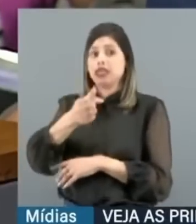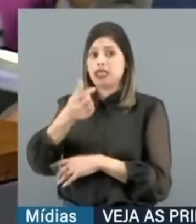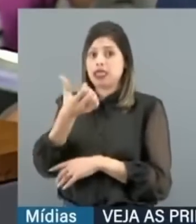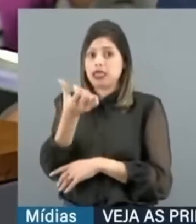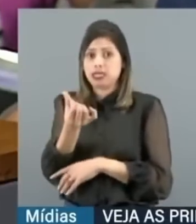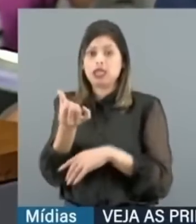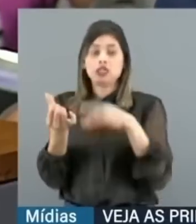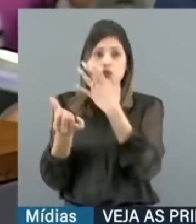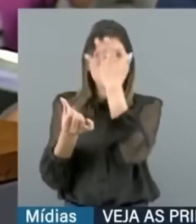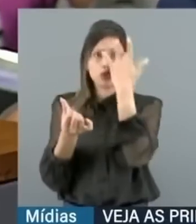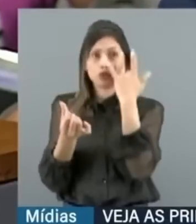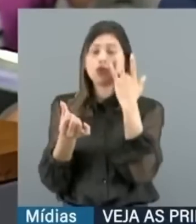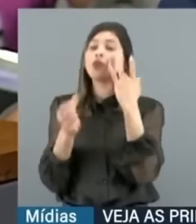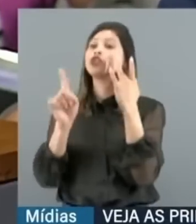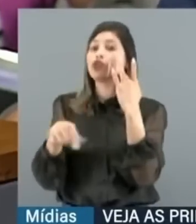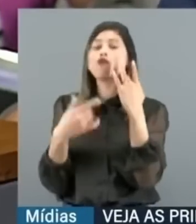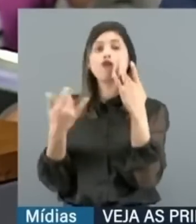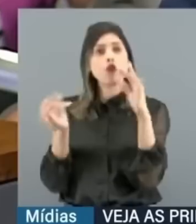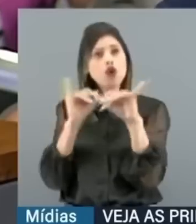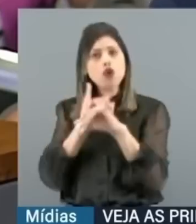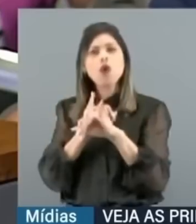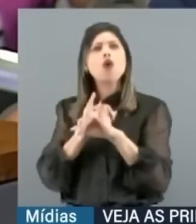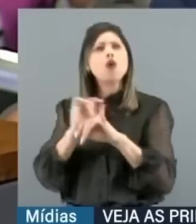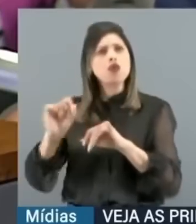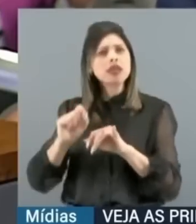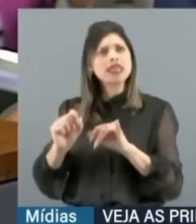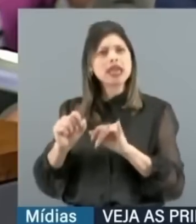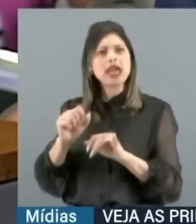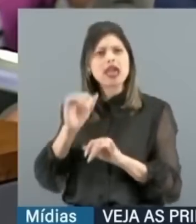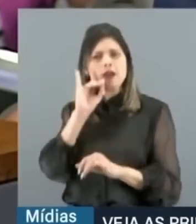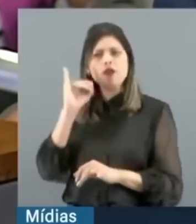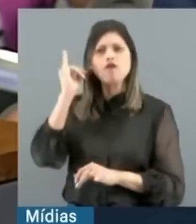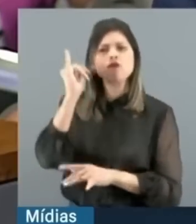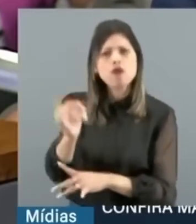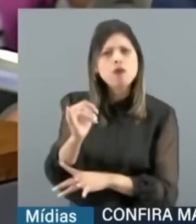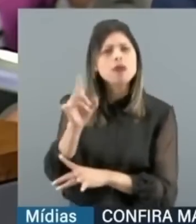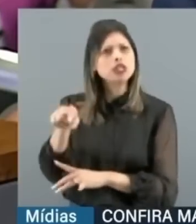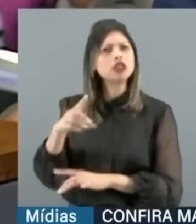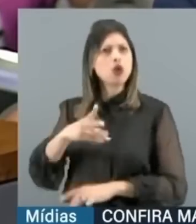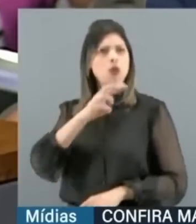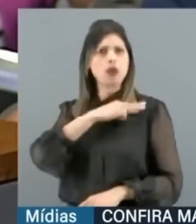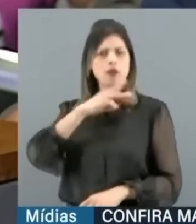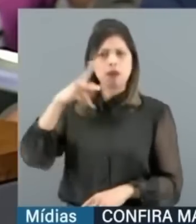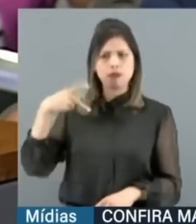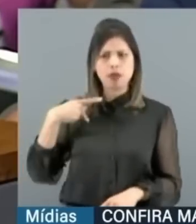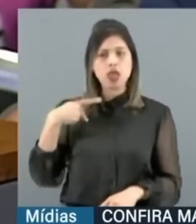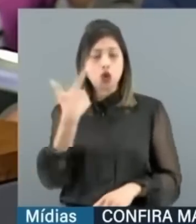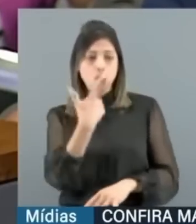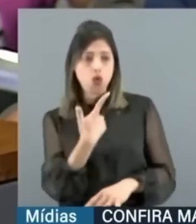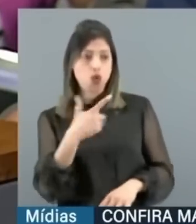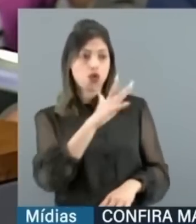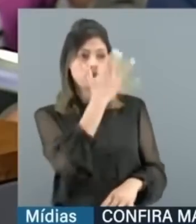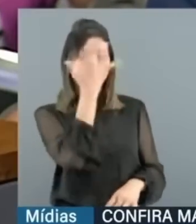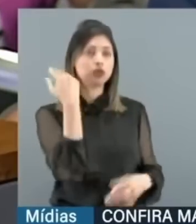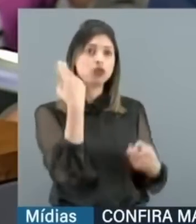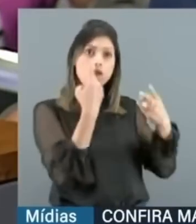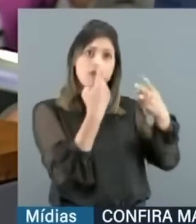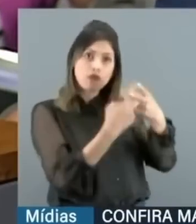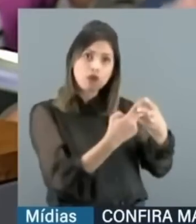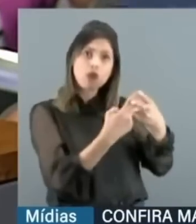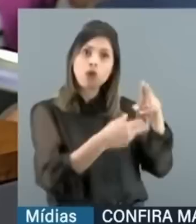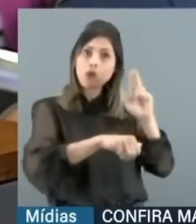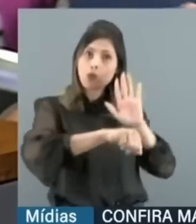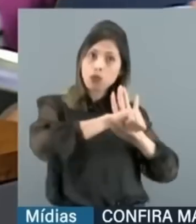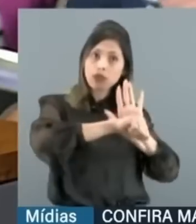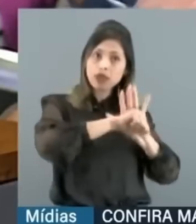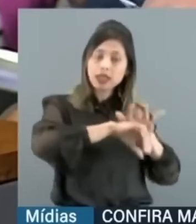1.176 pessoas foram denunciadas pelo Ministério Público. Nós tivemos pessoas que foram condenadas depois do devido processo legal,